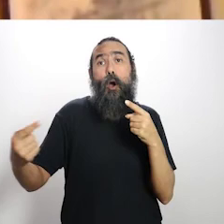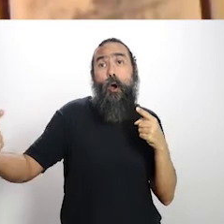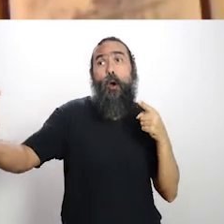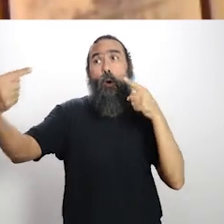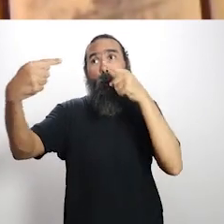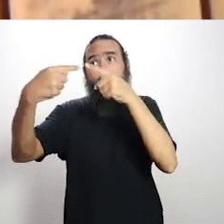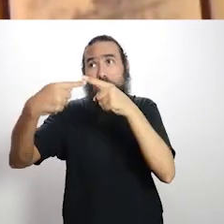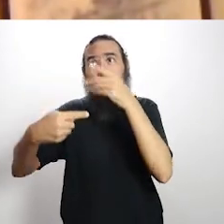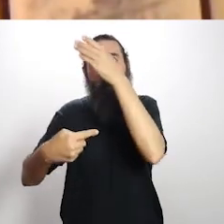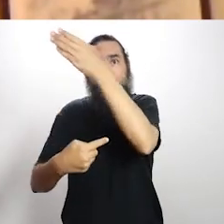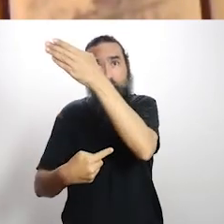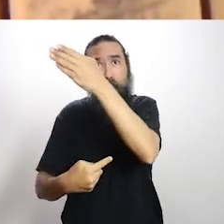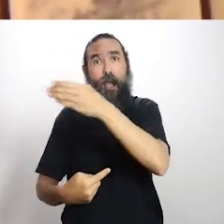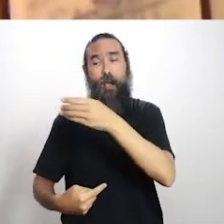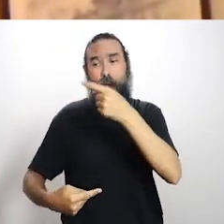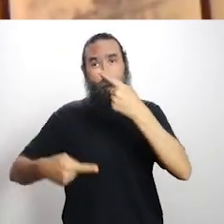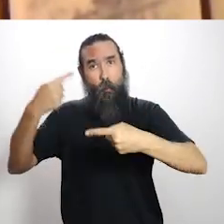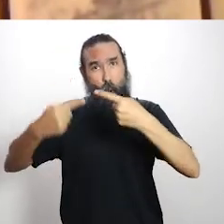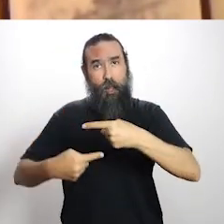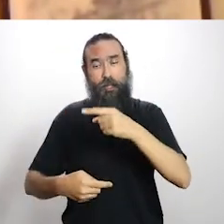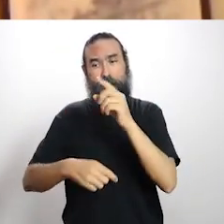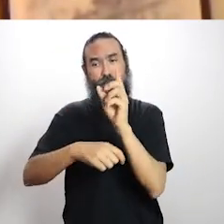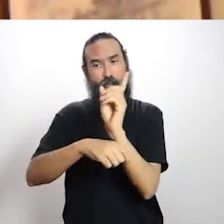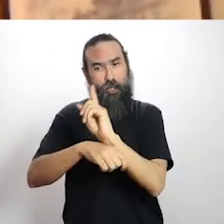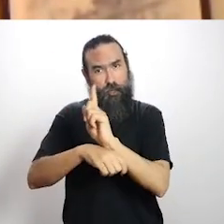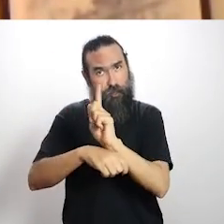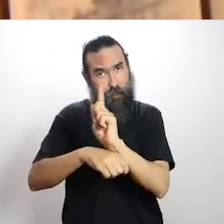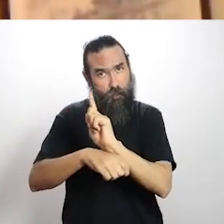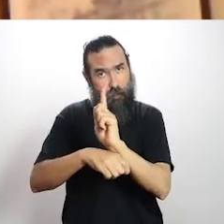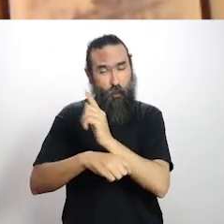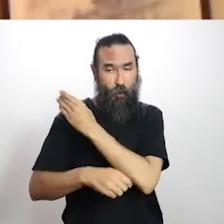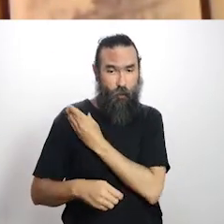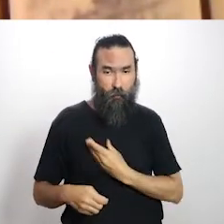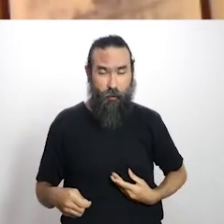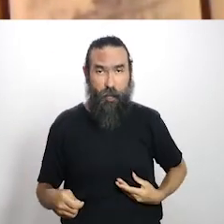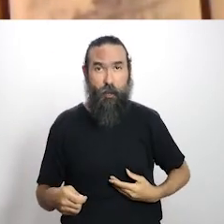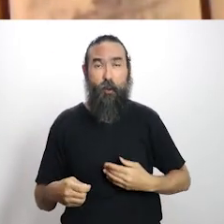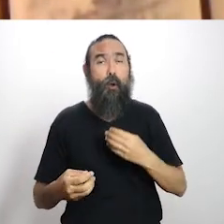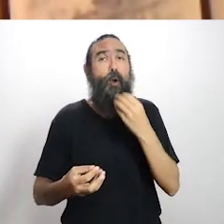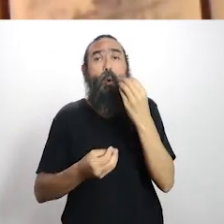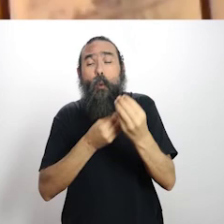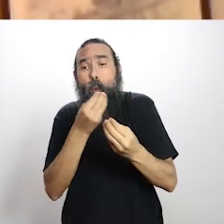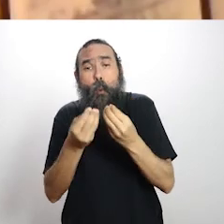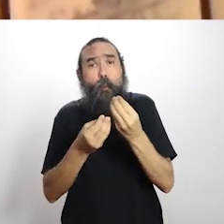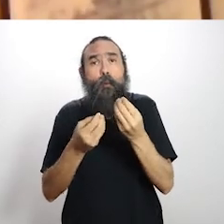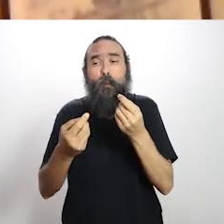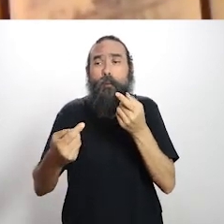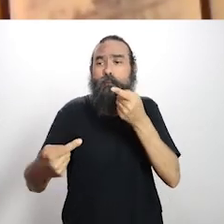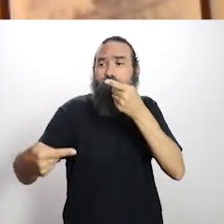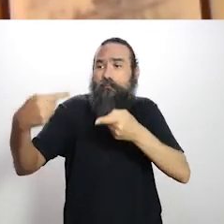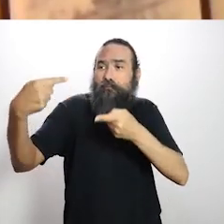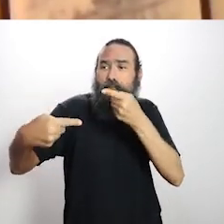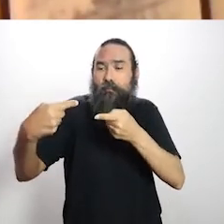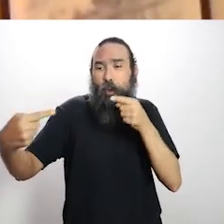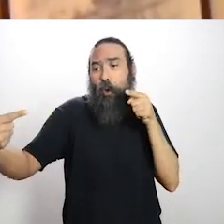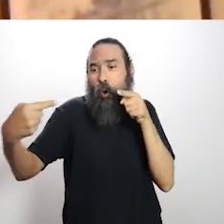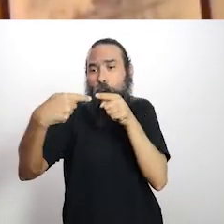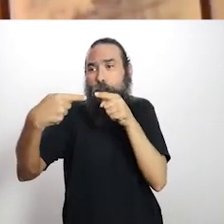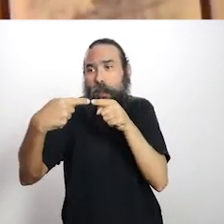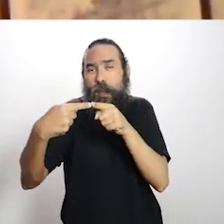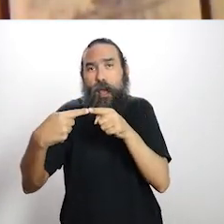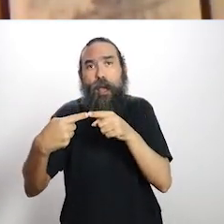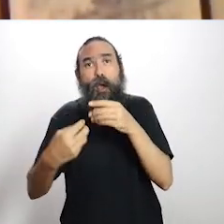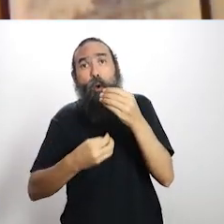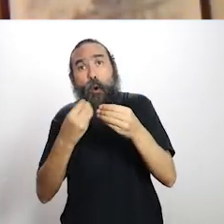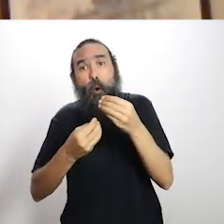aproveitamento queria terminar de dizer essa lei ela leva ela leva o nome de Aldir Blanc em homenagem a essa